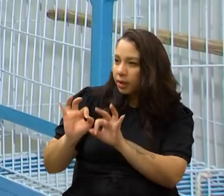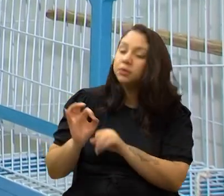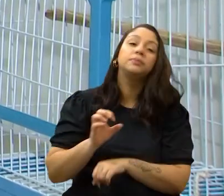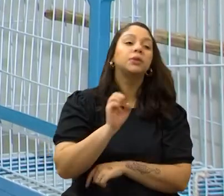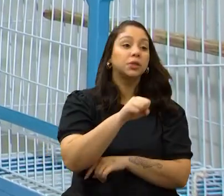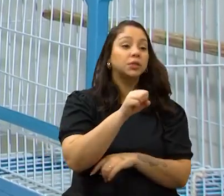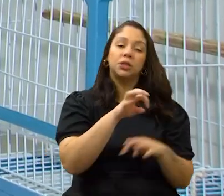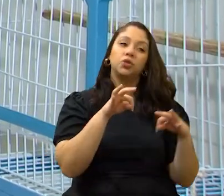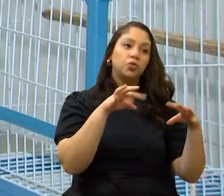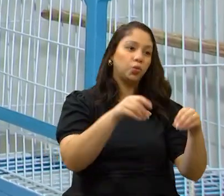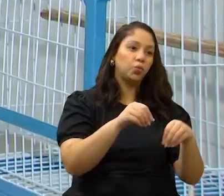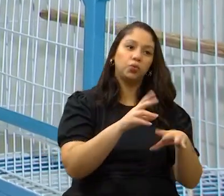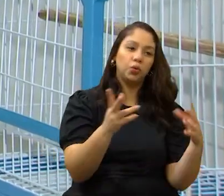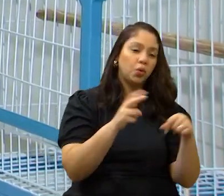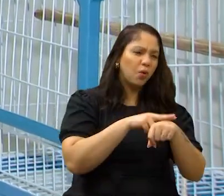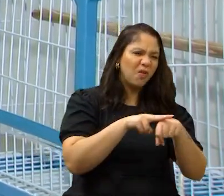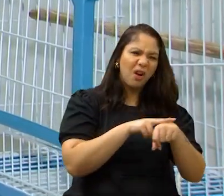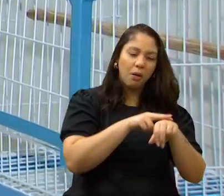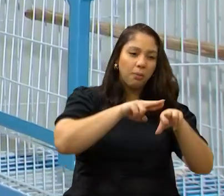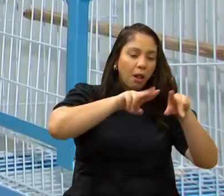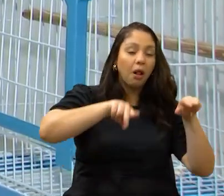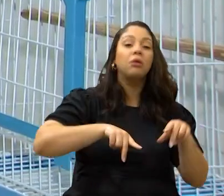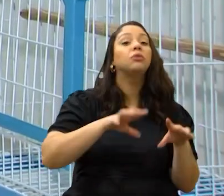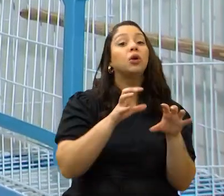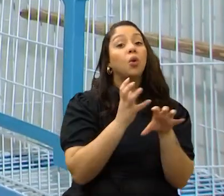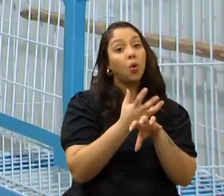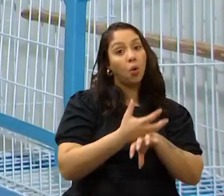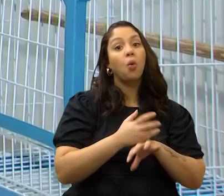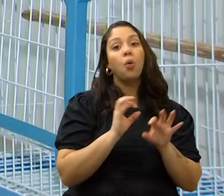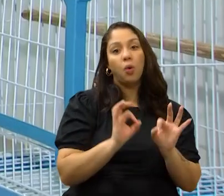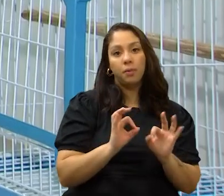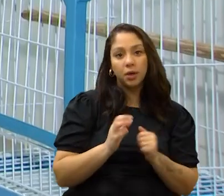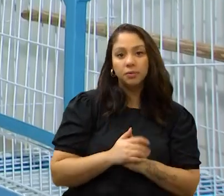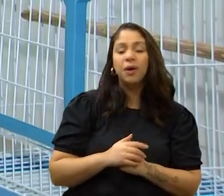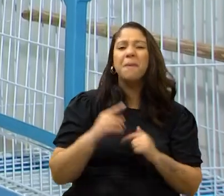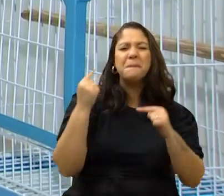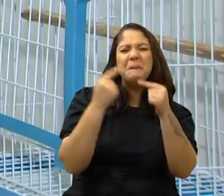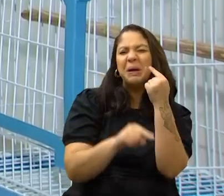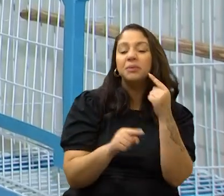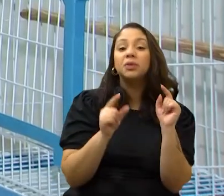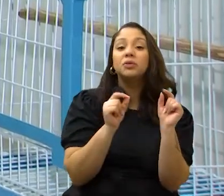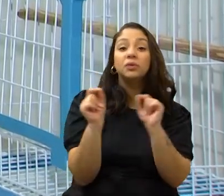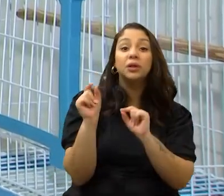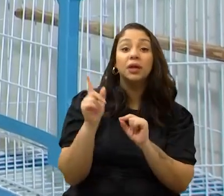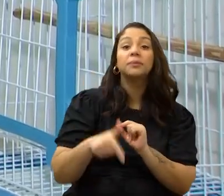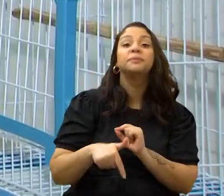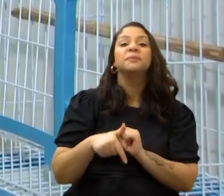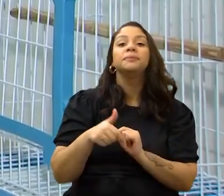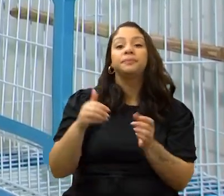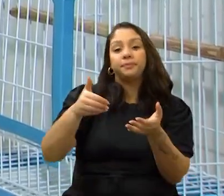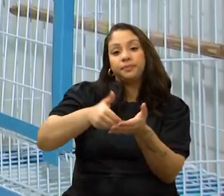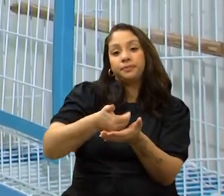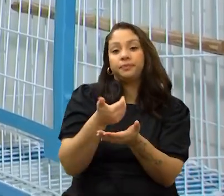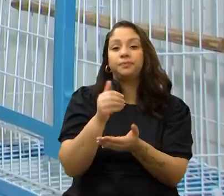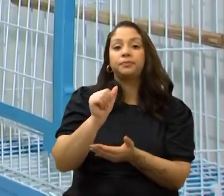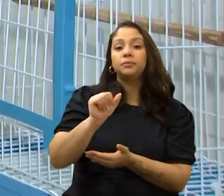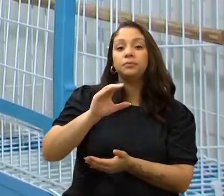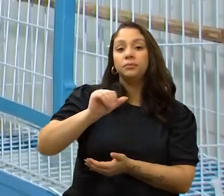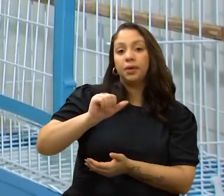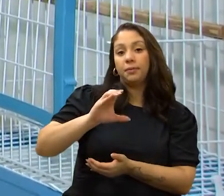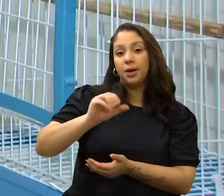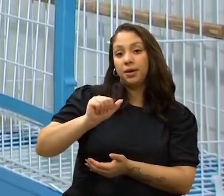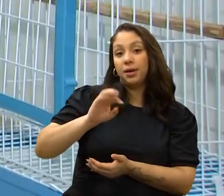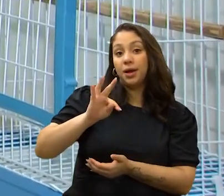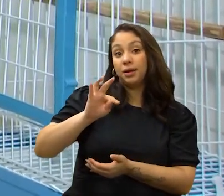pede para oferecer tudo cru, tanto os legumes, verduras e frutas. A gente fala que os proibidos são o abacate, porque eles têm